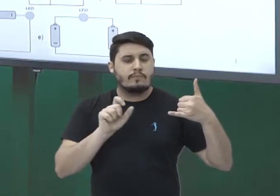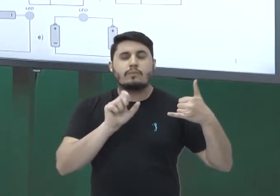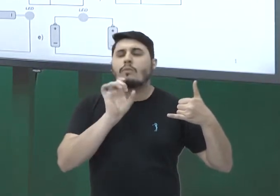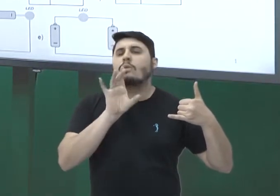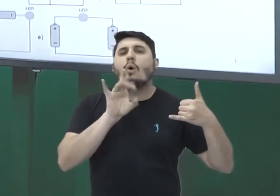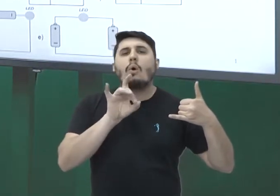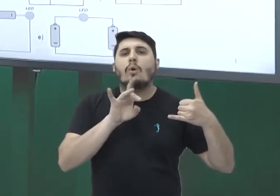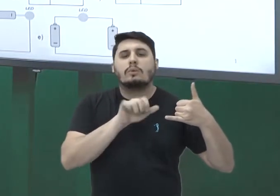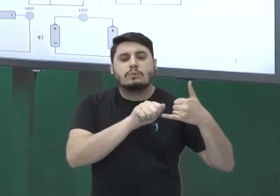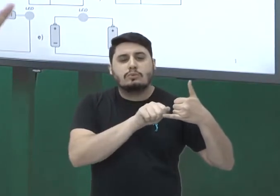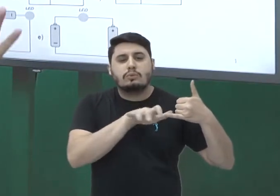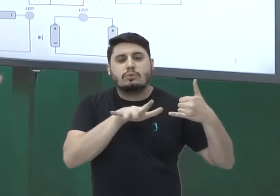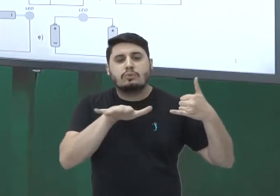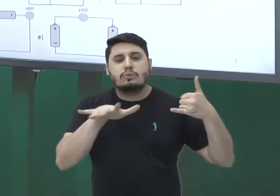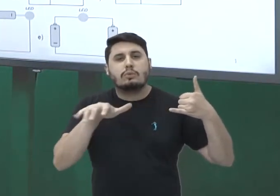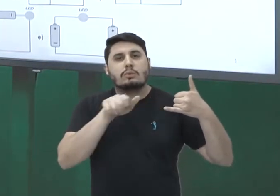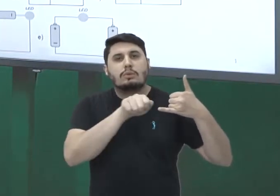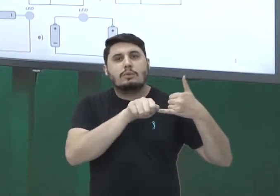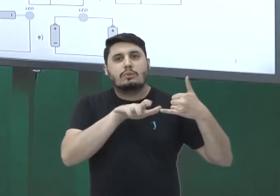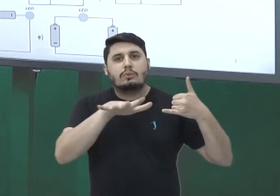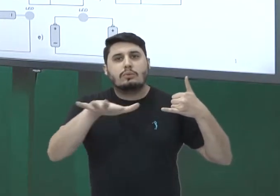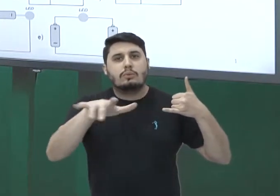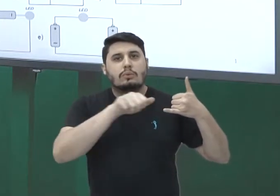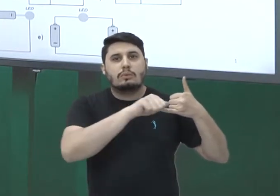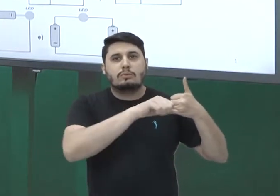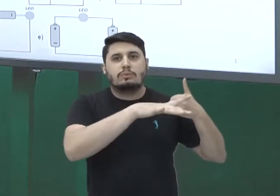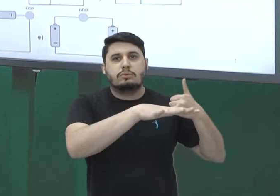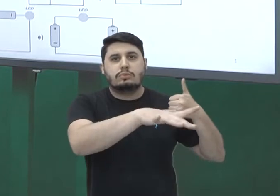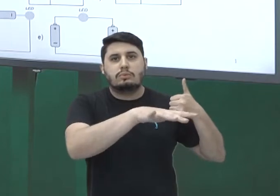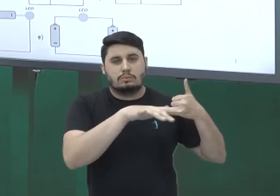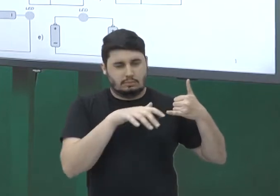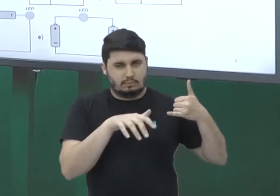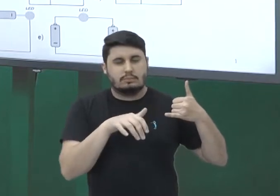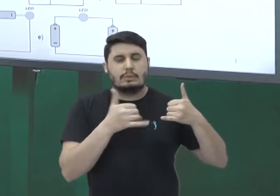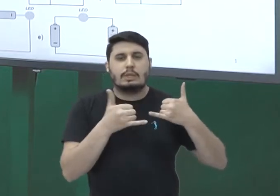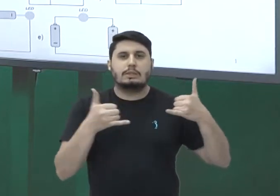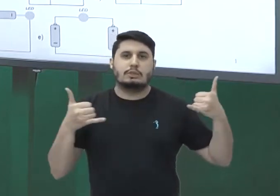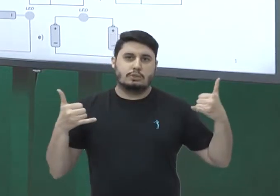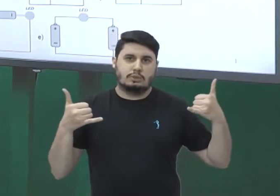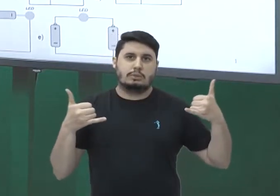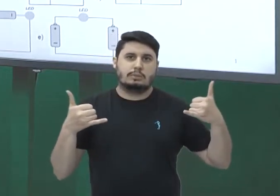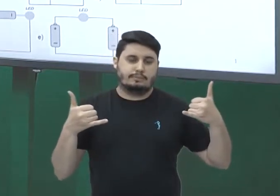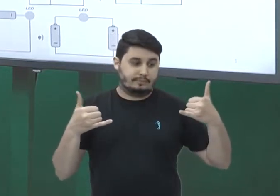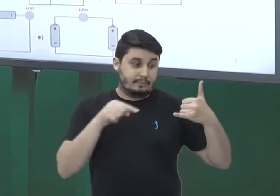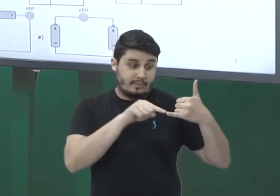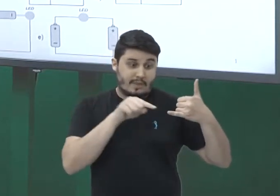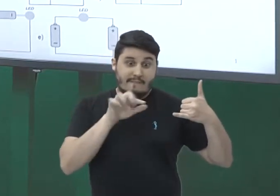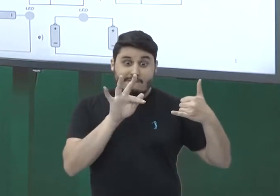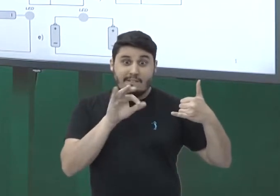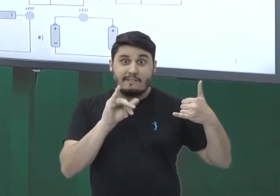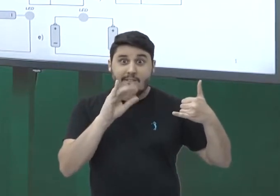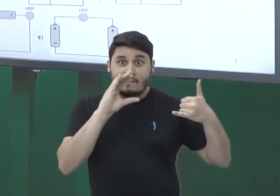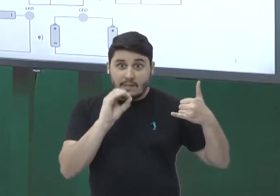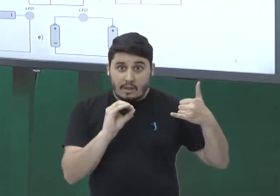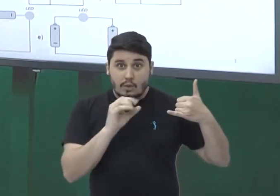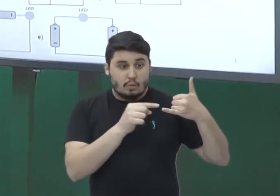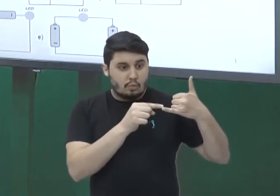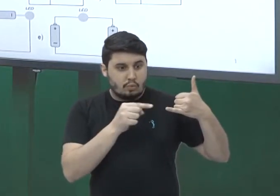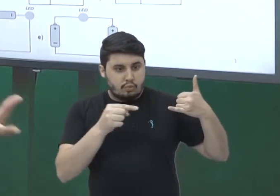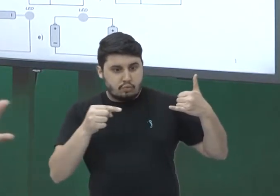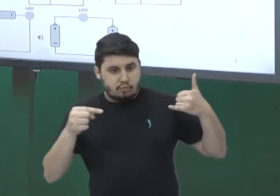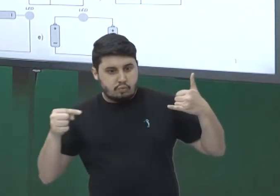distribui as cargas pelo circuito, os fios condutores que são ligados a esse